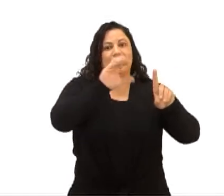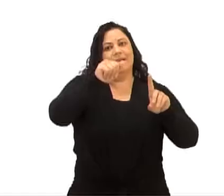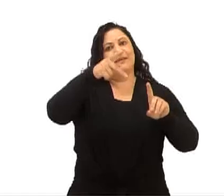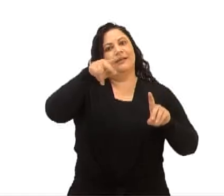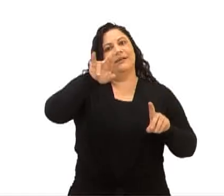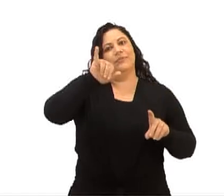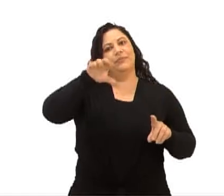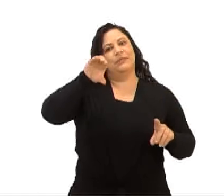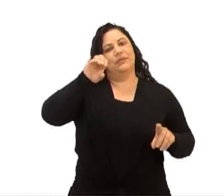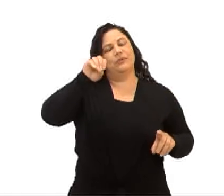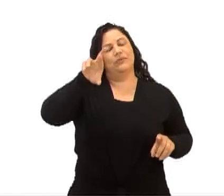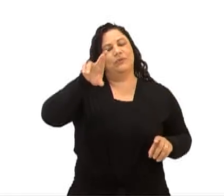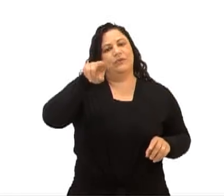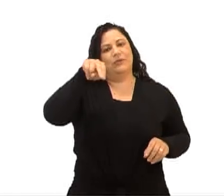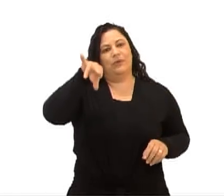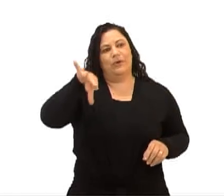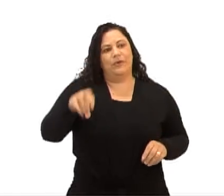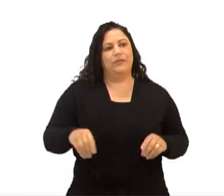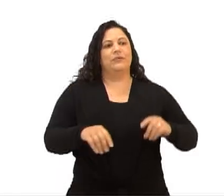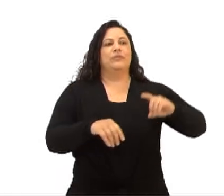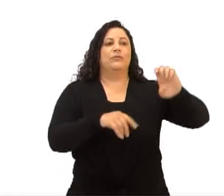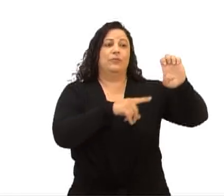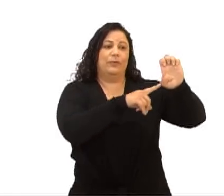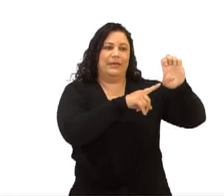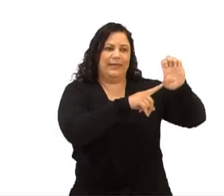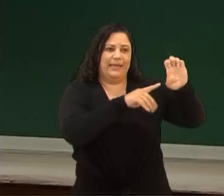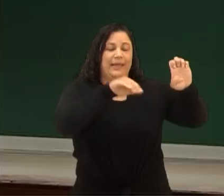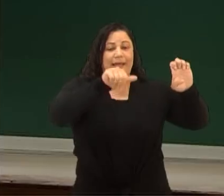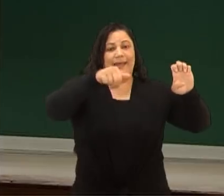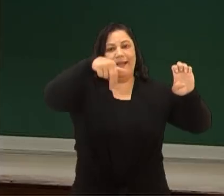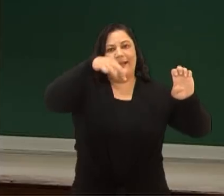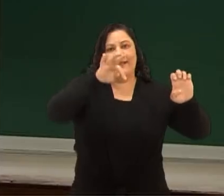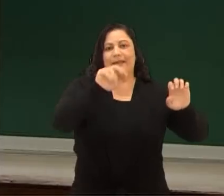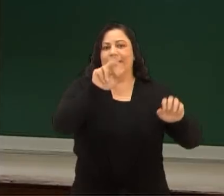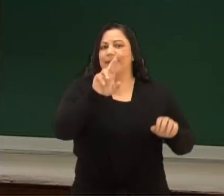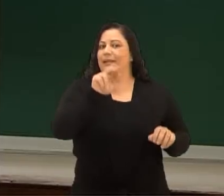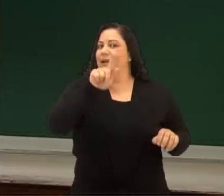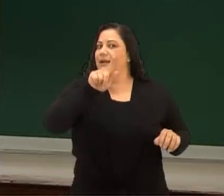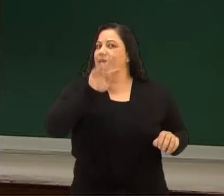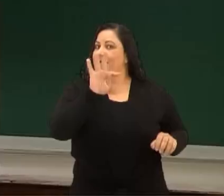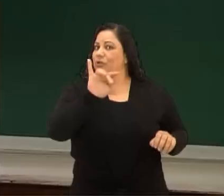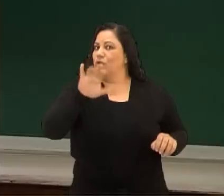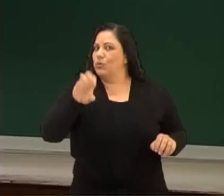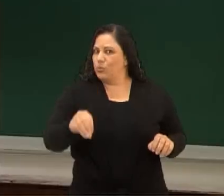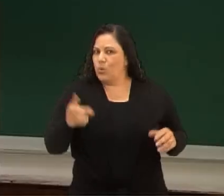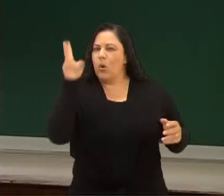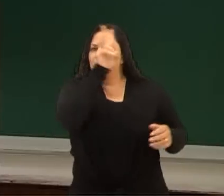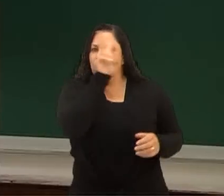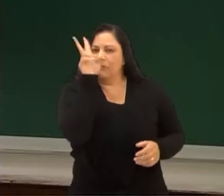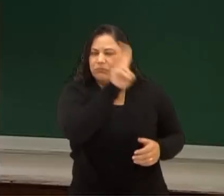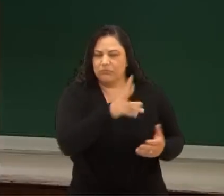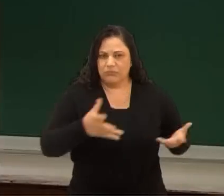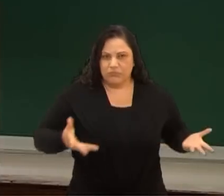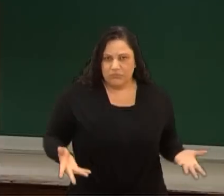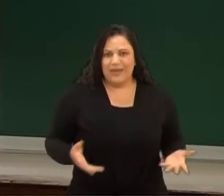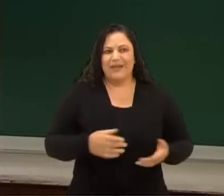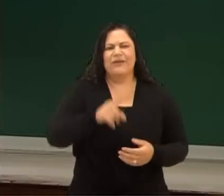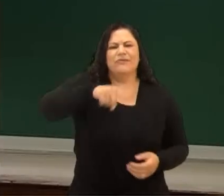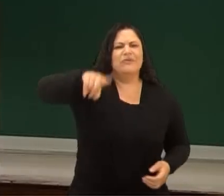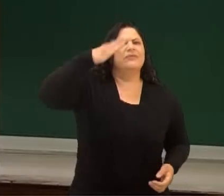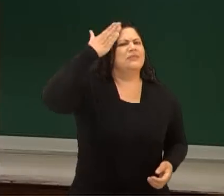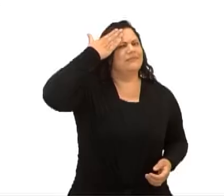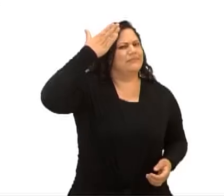linha do Equador. E, por último, a letra E, círculo polar antártico. Relembraram? Bom, você